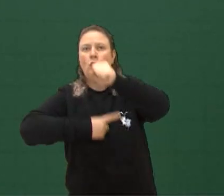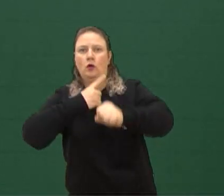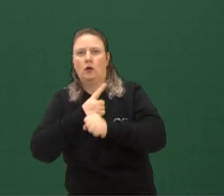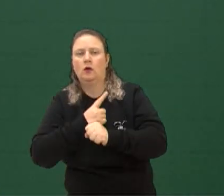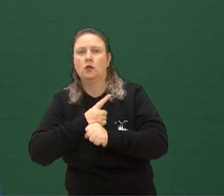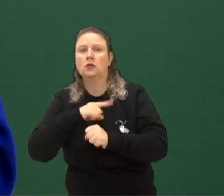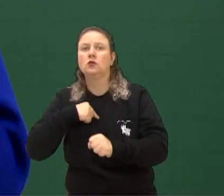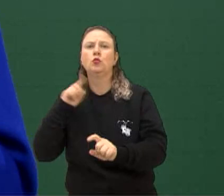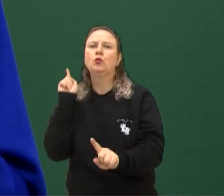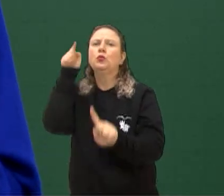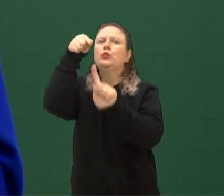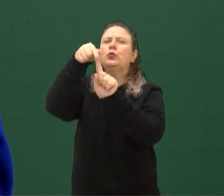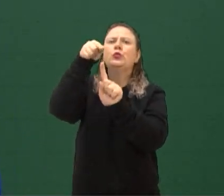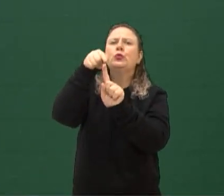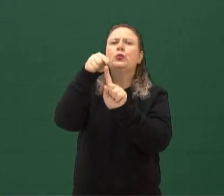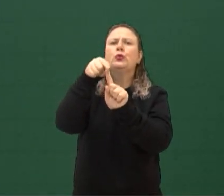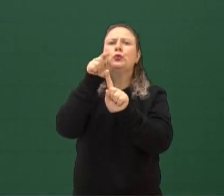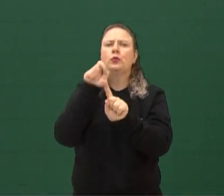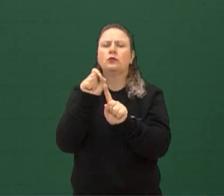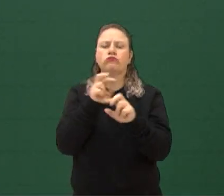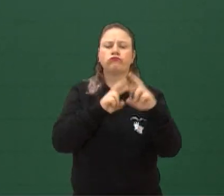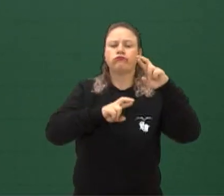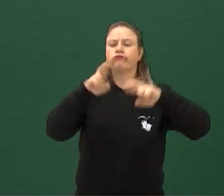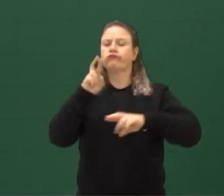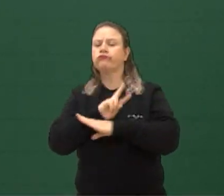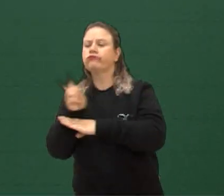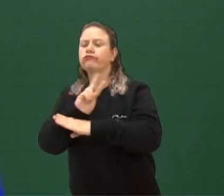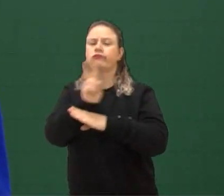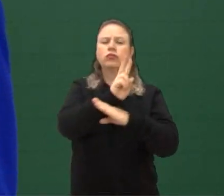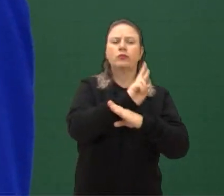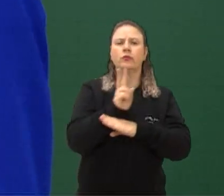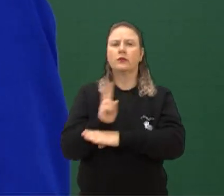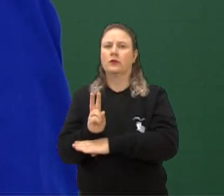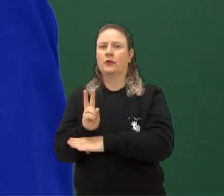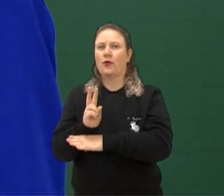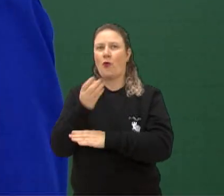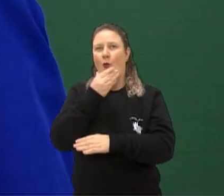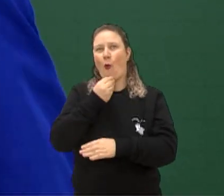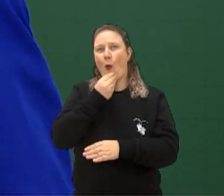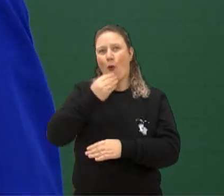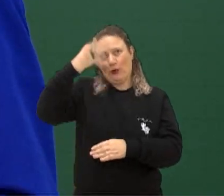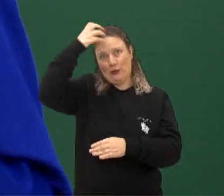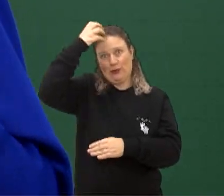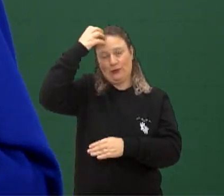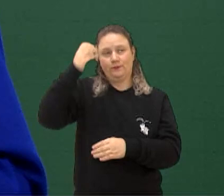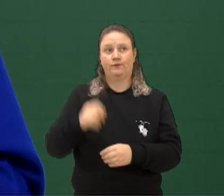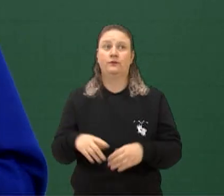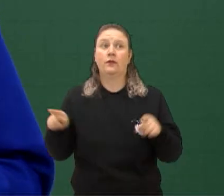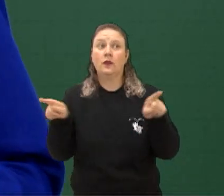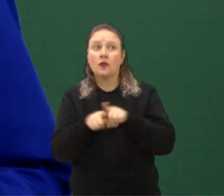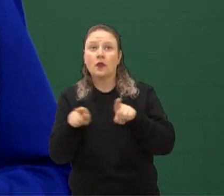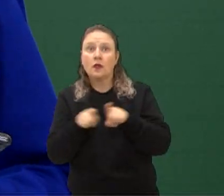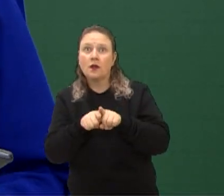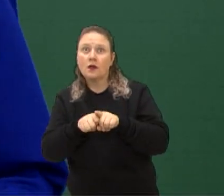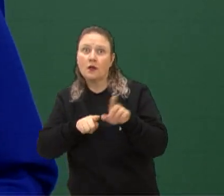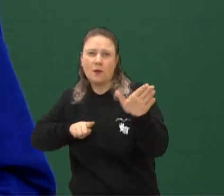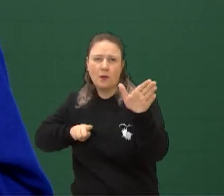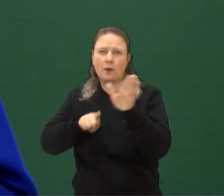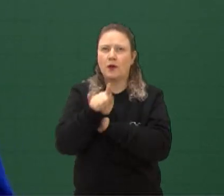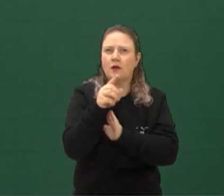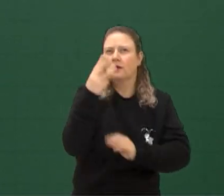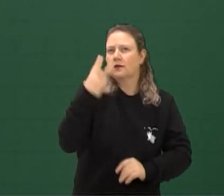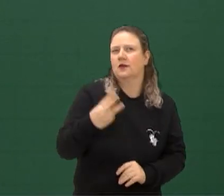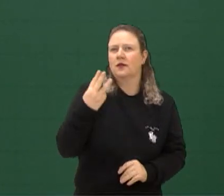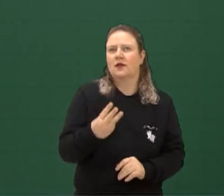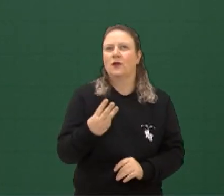a função, o encargo de monitorar os reis, tá? Na sequência aí, olha aqui mais um terceiro e